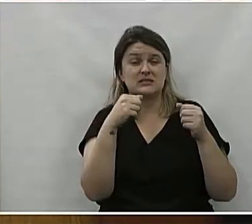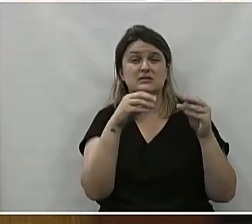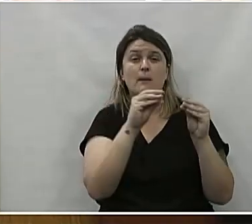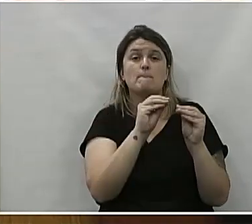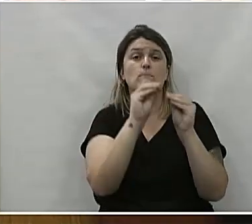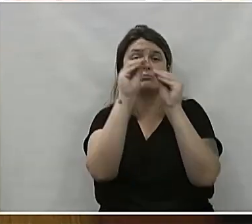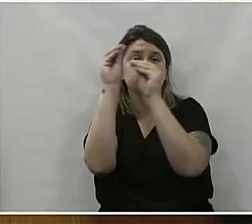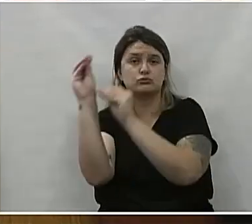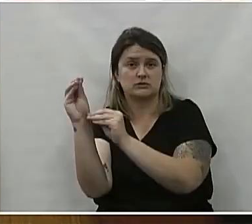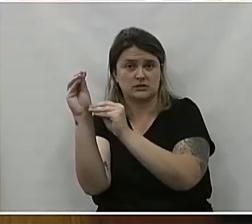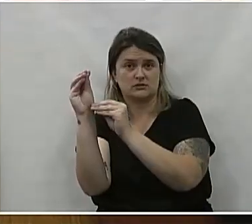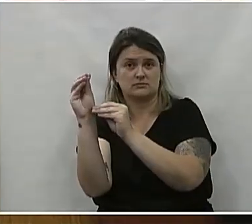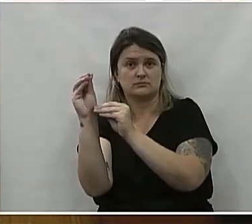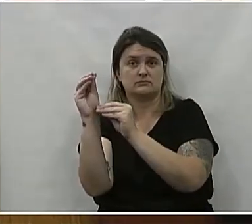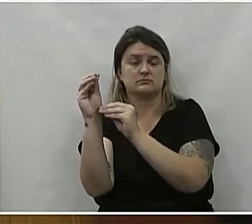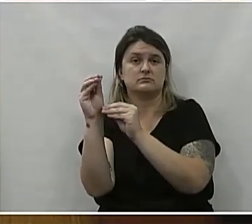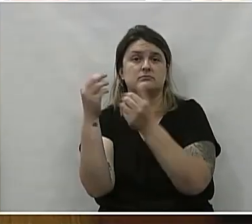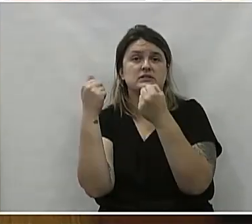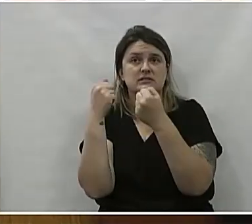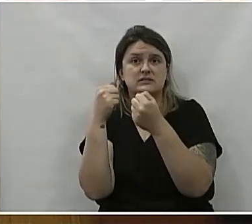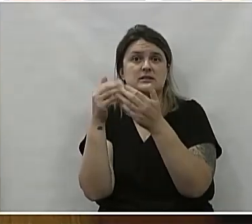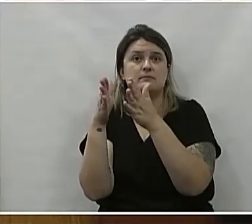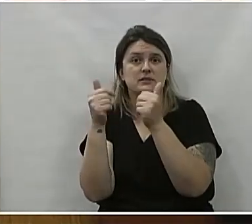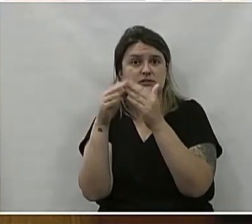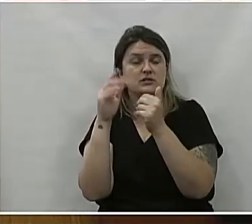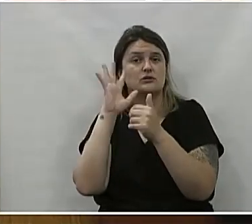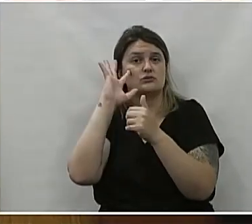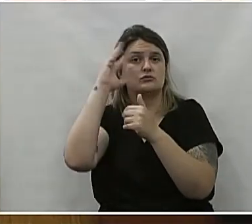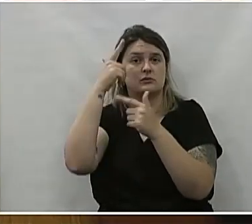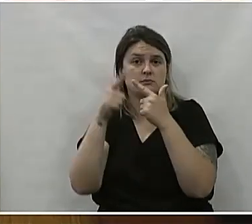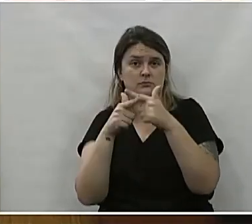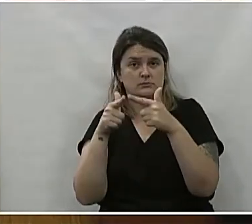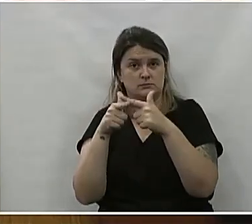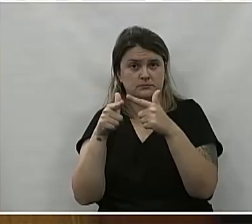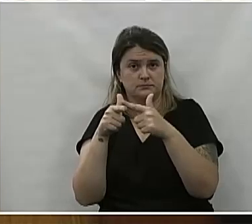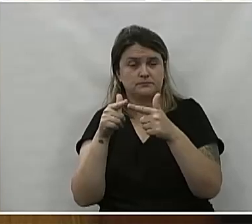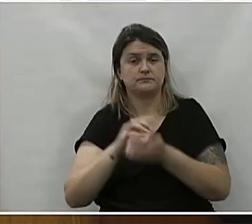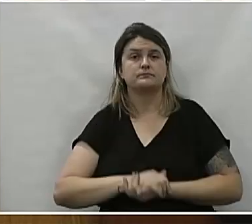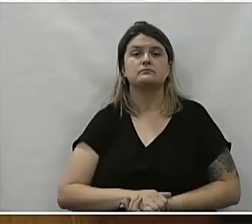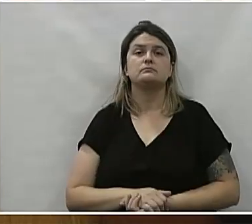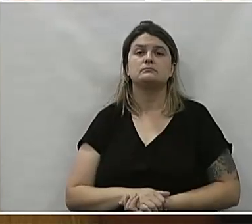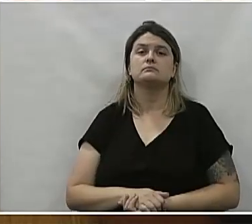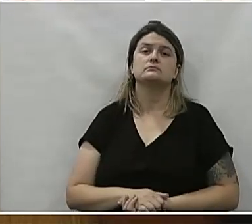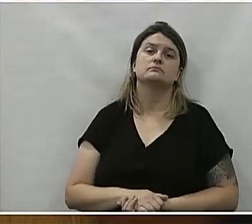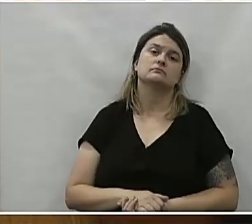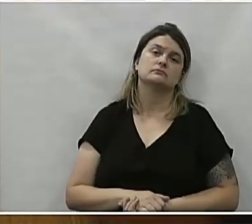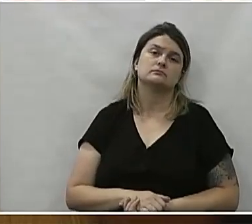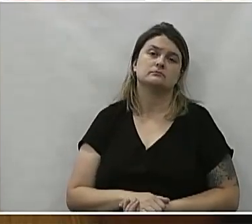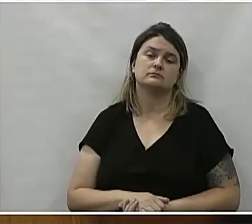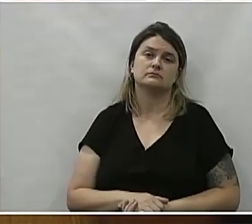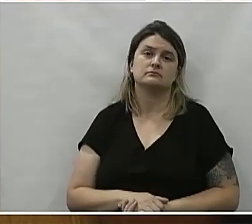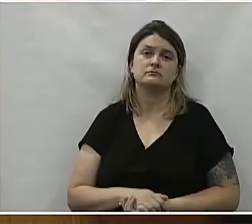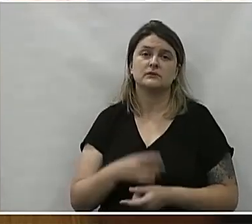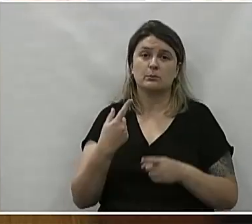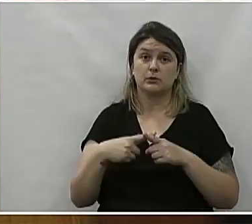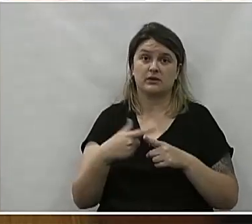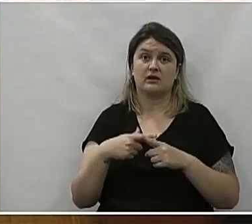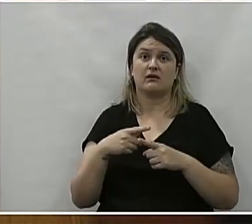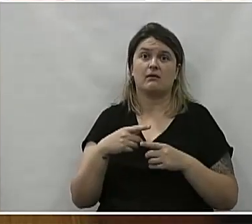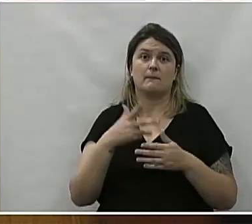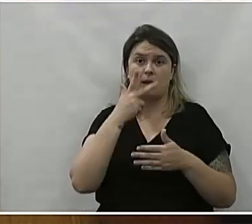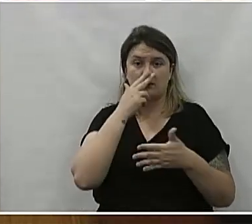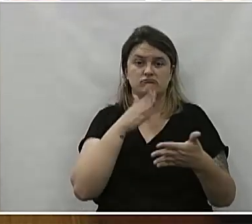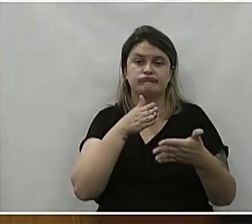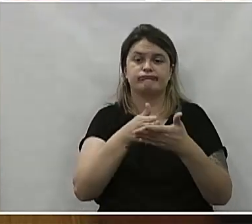Que Vossa Excelência intervenha junto a Copel Para que seja realizada a mudança do referido poste Para uma posição que não comprometa o acesso à